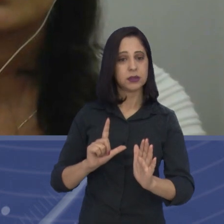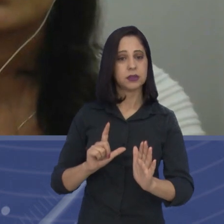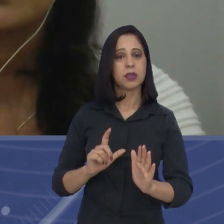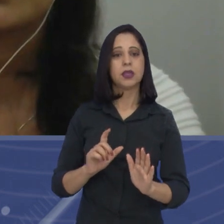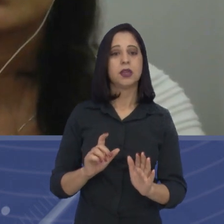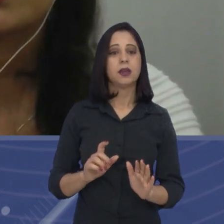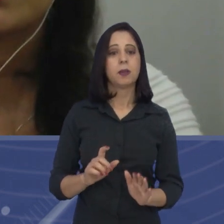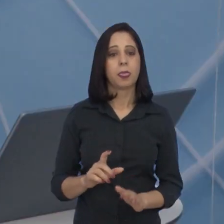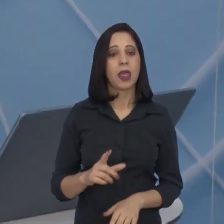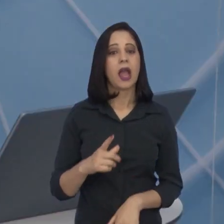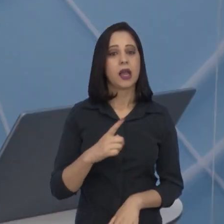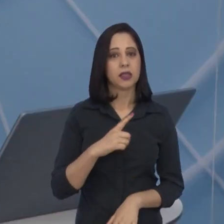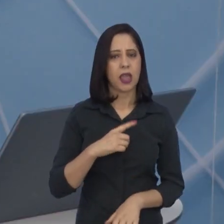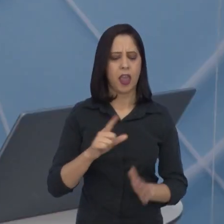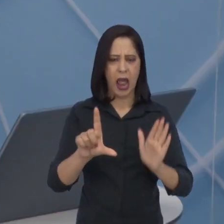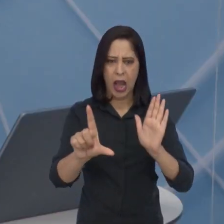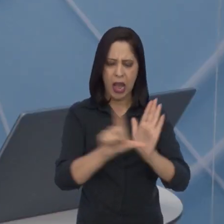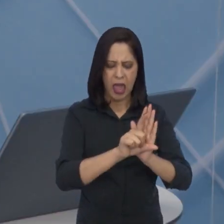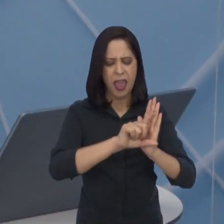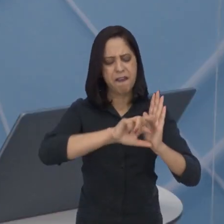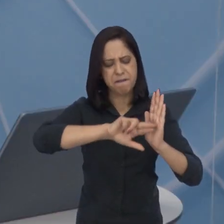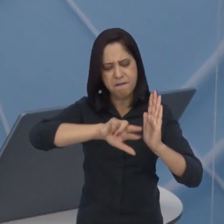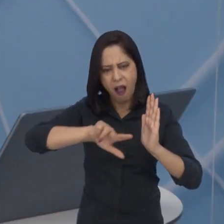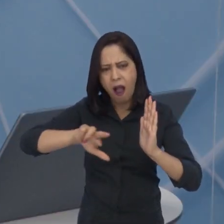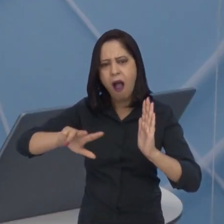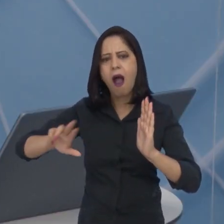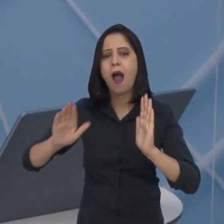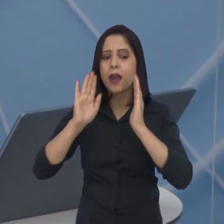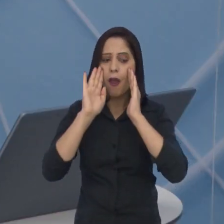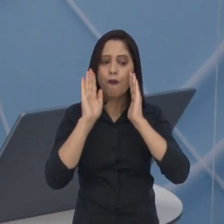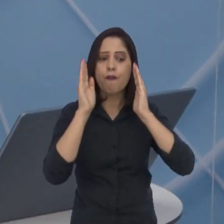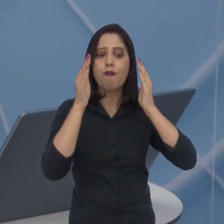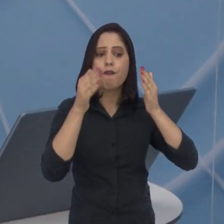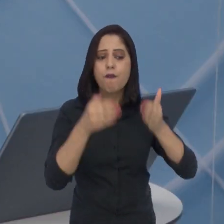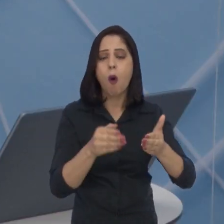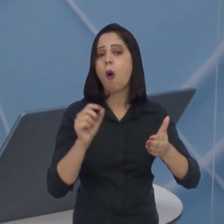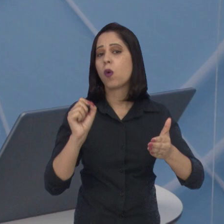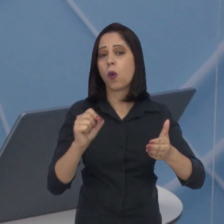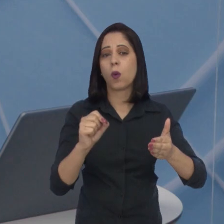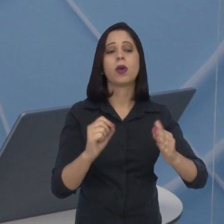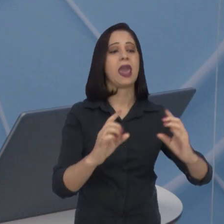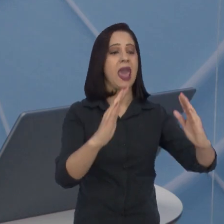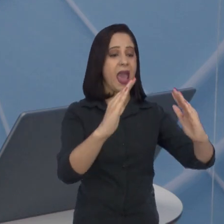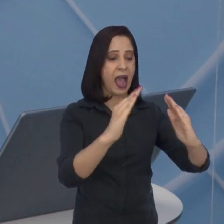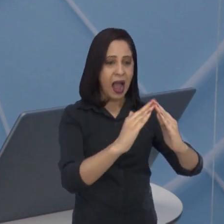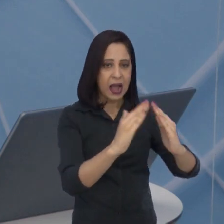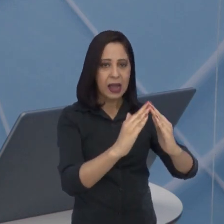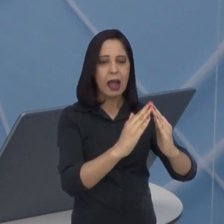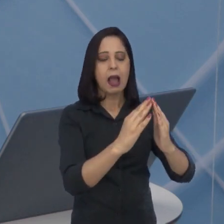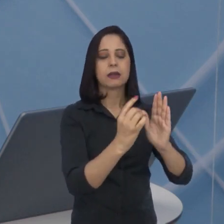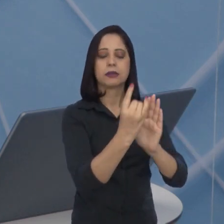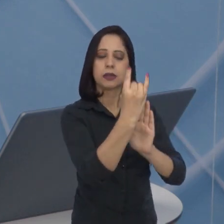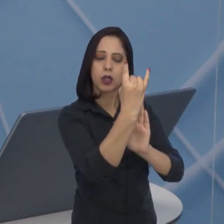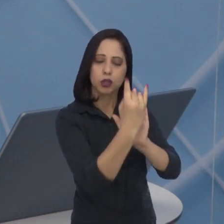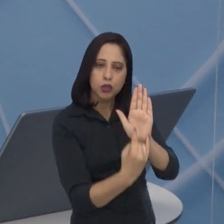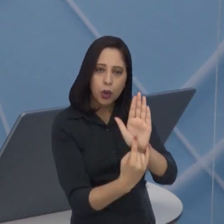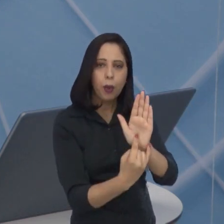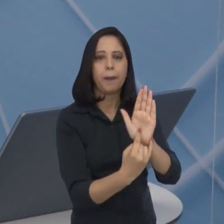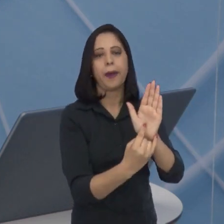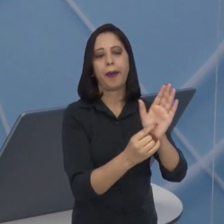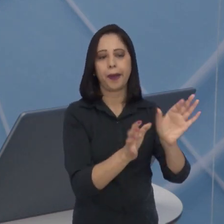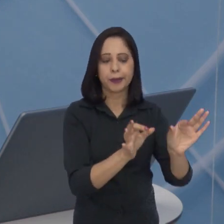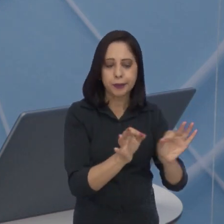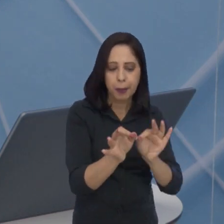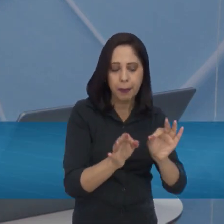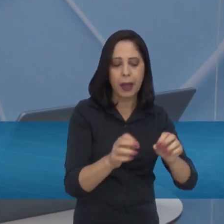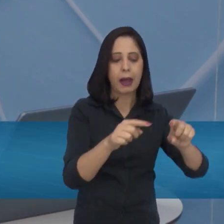reforçar que temos várias leis, né, gente, voltadas à regularização fundiária. Você está aqui, por exemplo, uma lei federal, que é